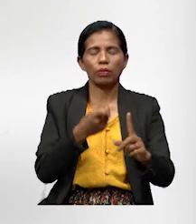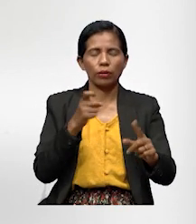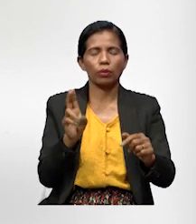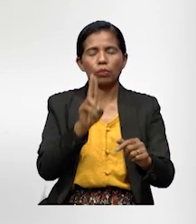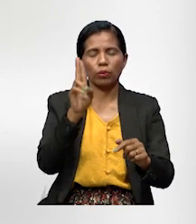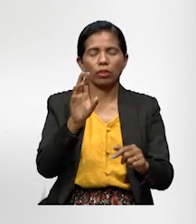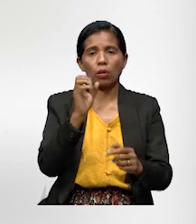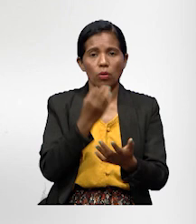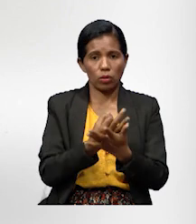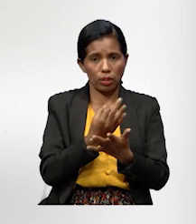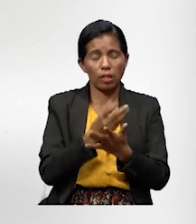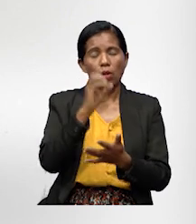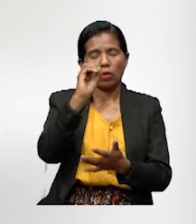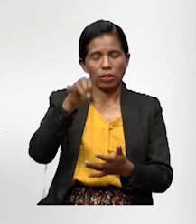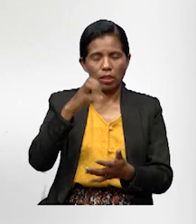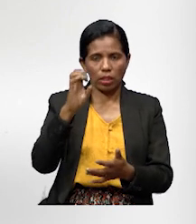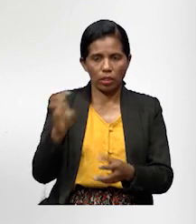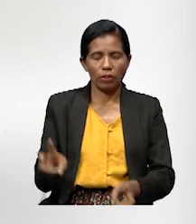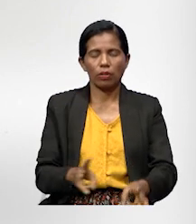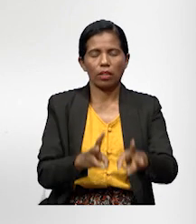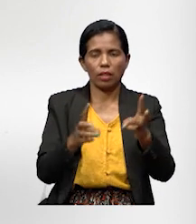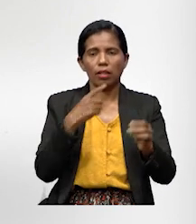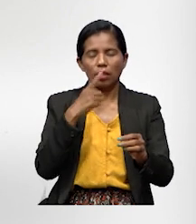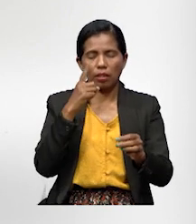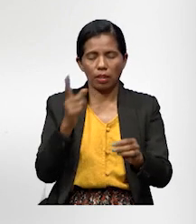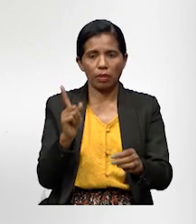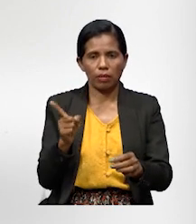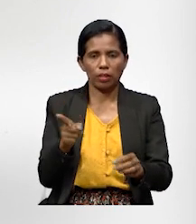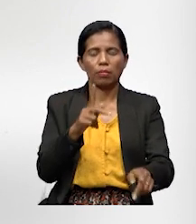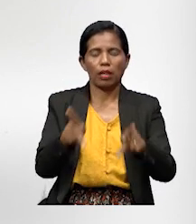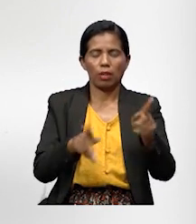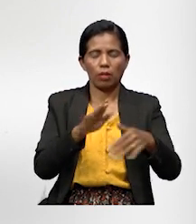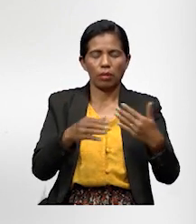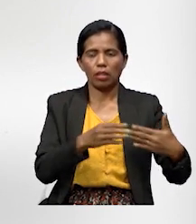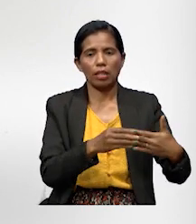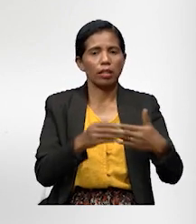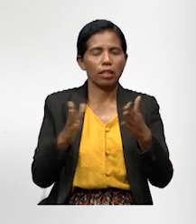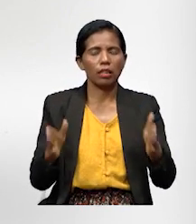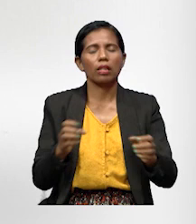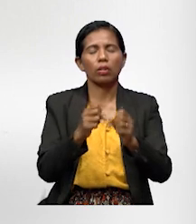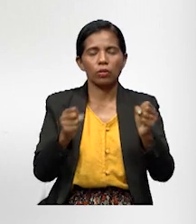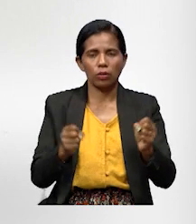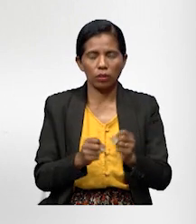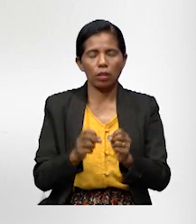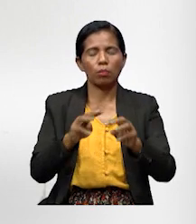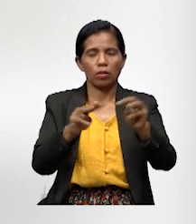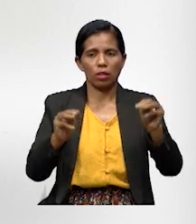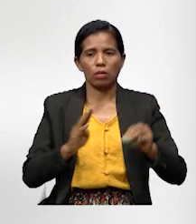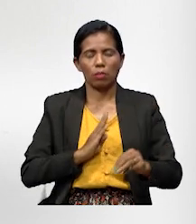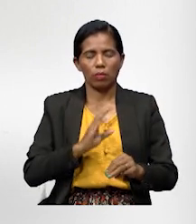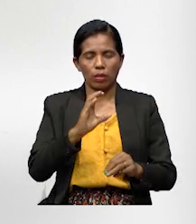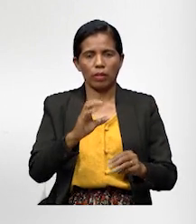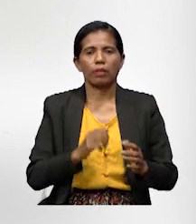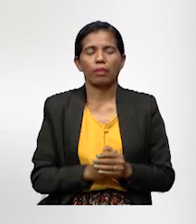orçamento do Estado, rodalan halo intimidação no ameaça para o povo no líder comunitário Sira e o município Bobonaro. Comunicado